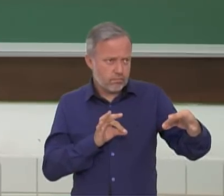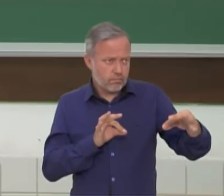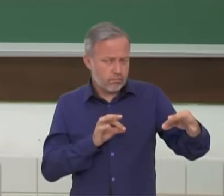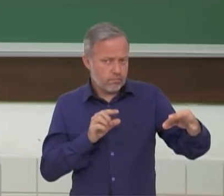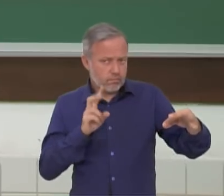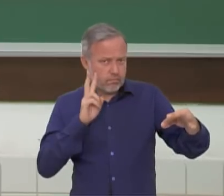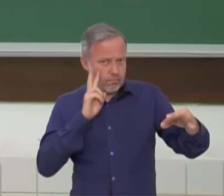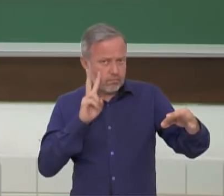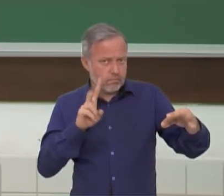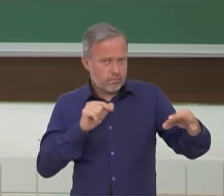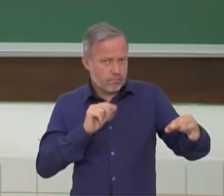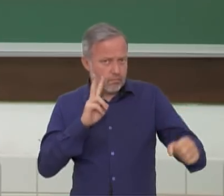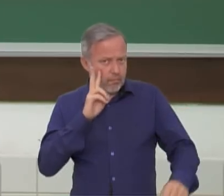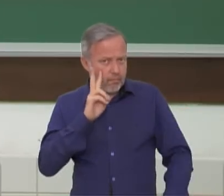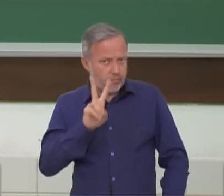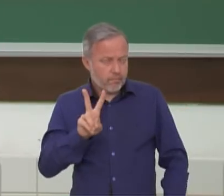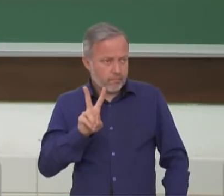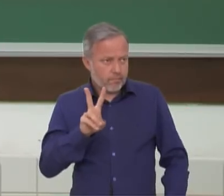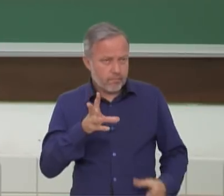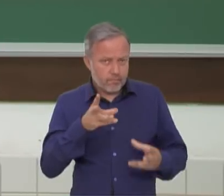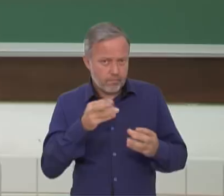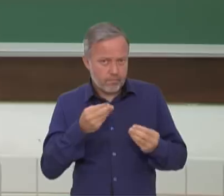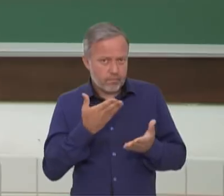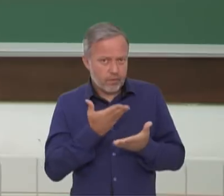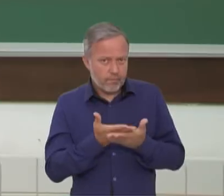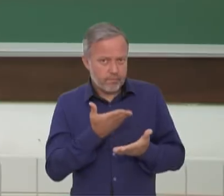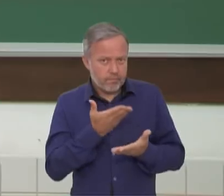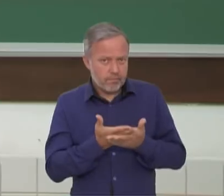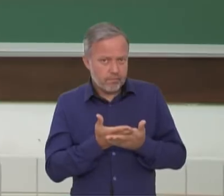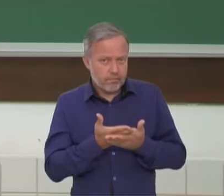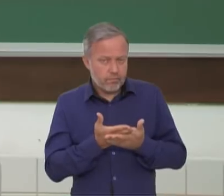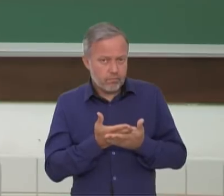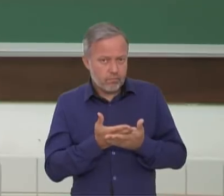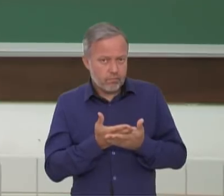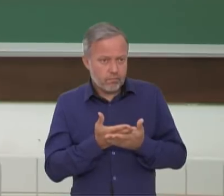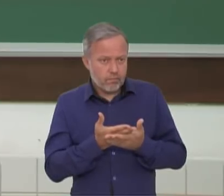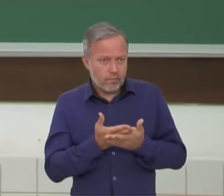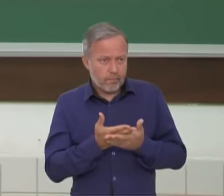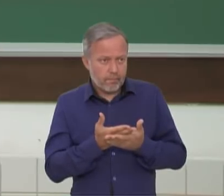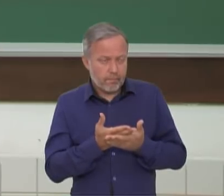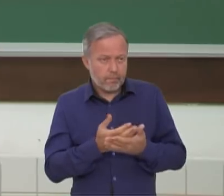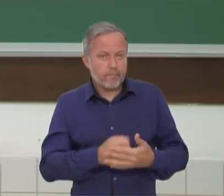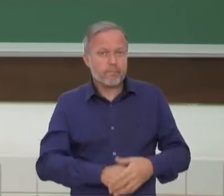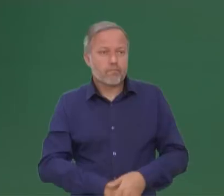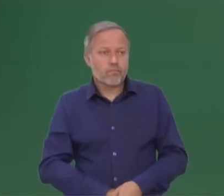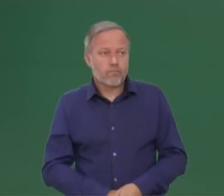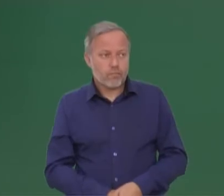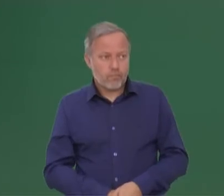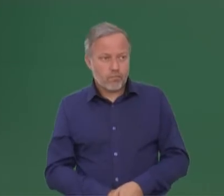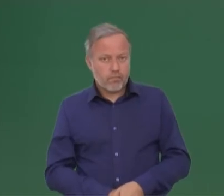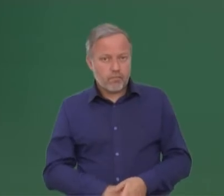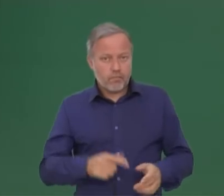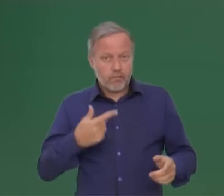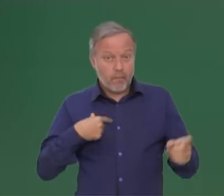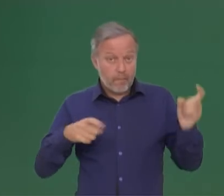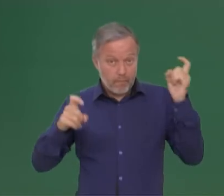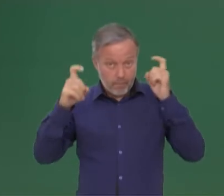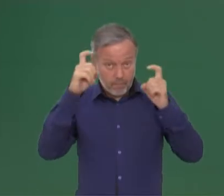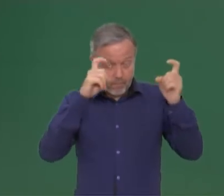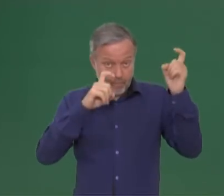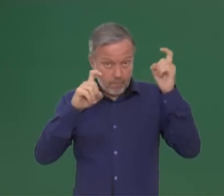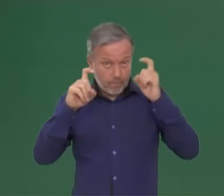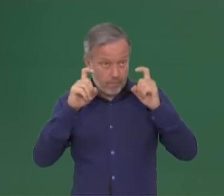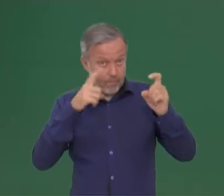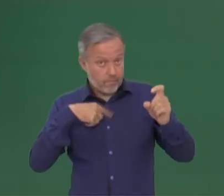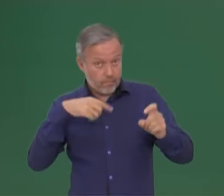Por isso nós vamos ver muitas aulas até que vocês compreendam bem esse assunto. Eu me preocupo com vocês. Eu sei que